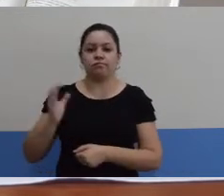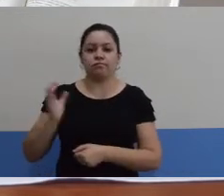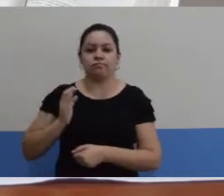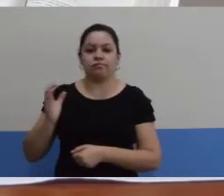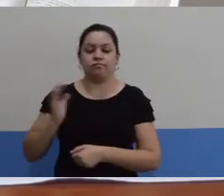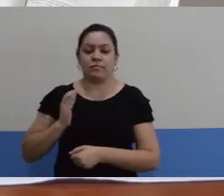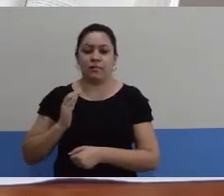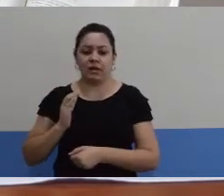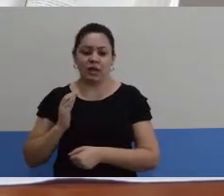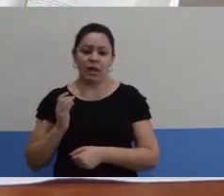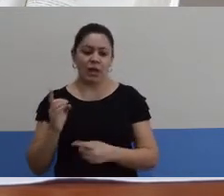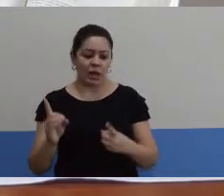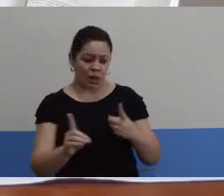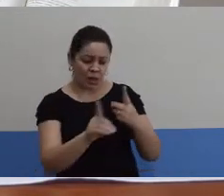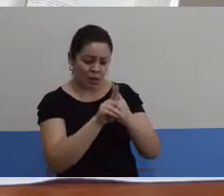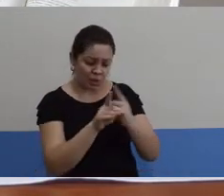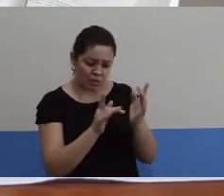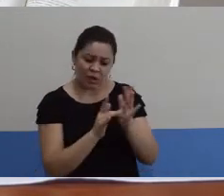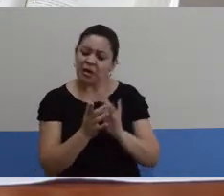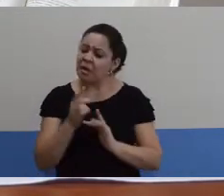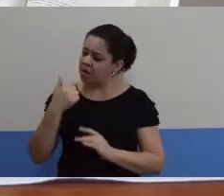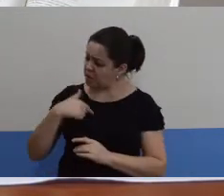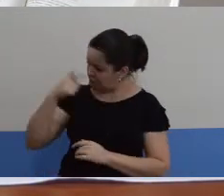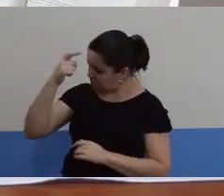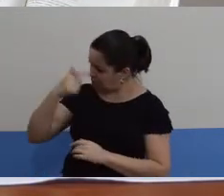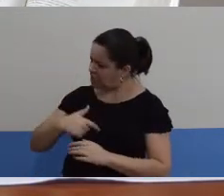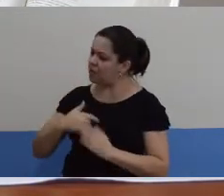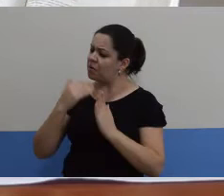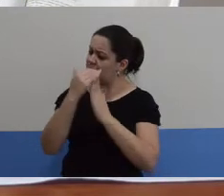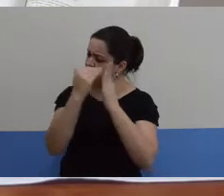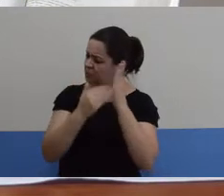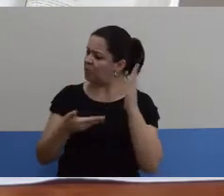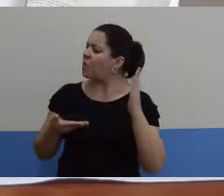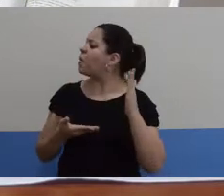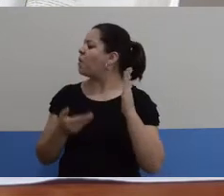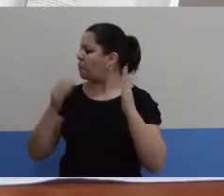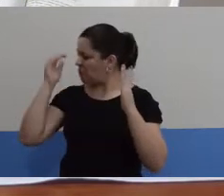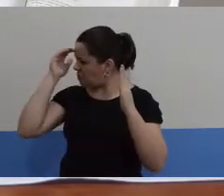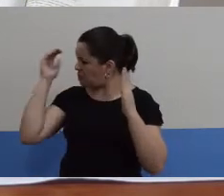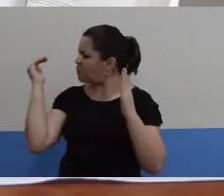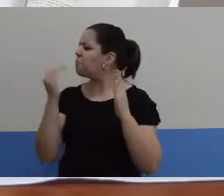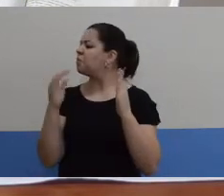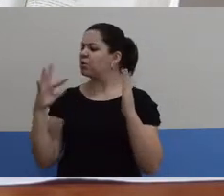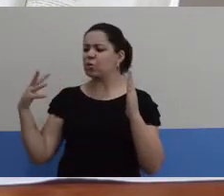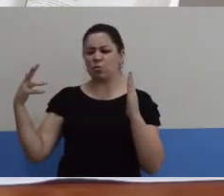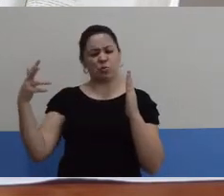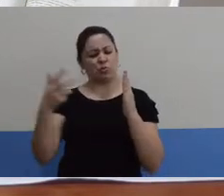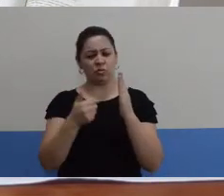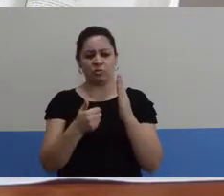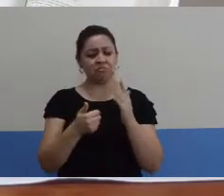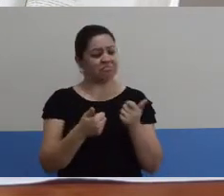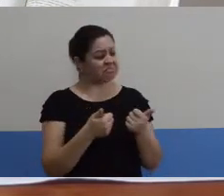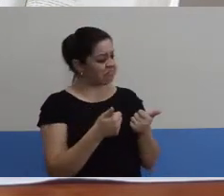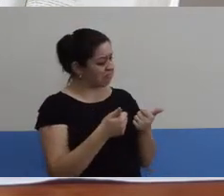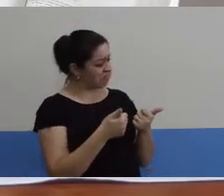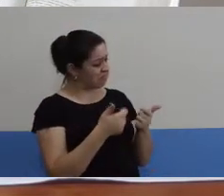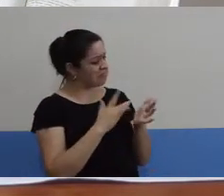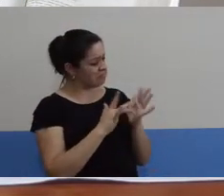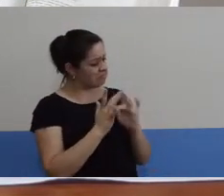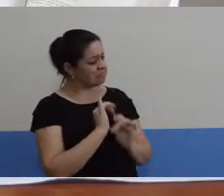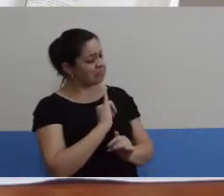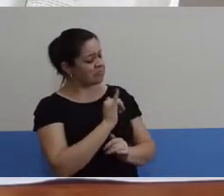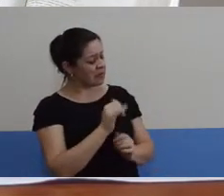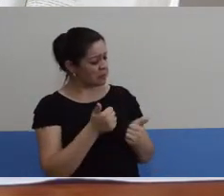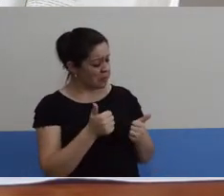está cumprindo os mandamentos, cumprindo as normas. Jesus diz, olha, está muito bem assim, mas se você quer dar